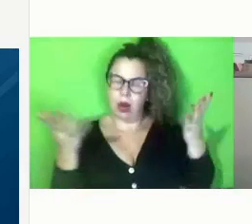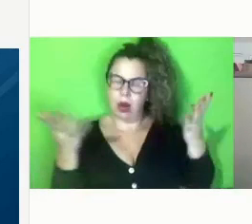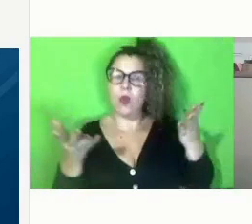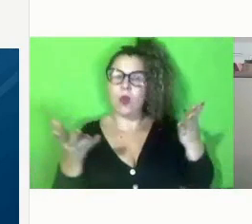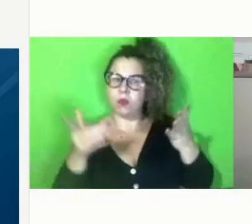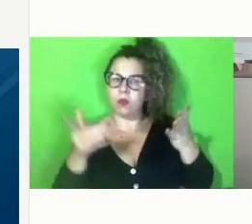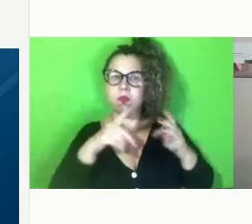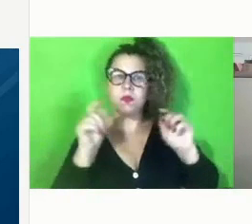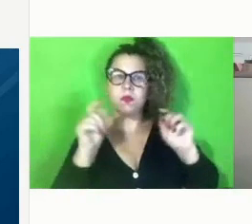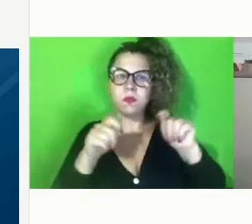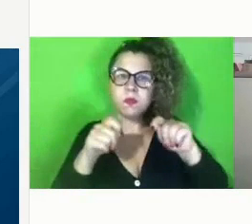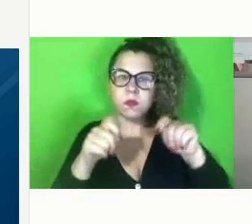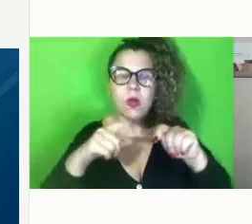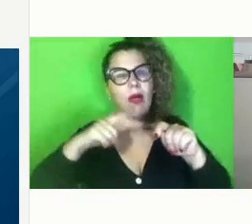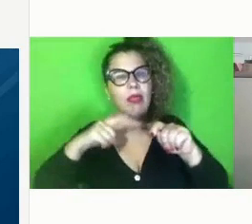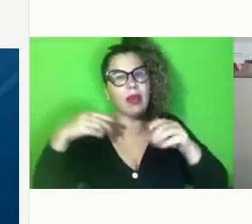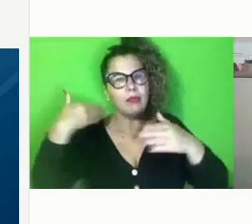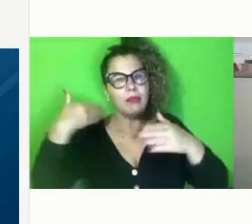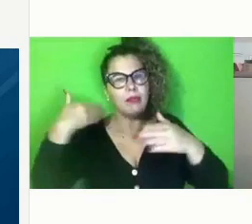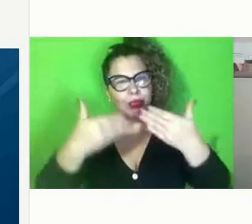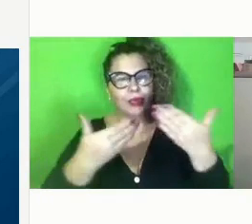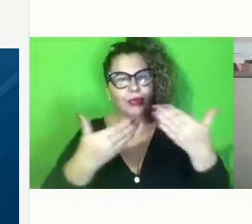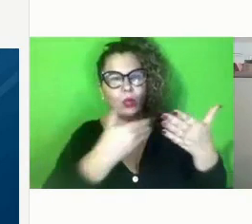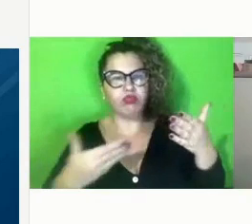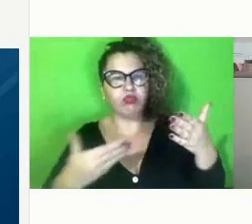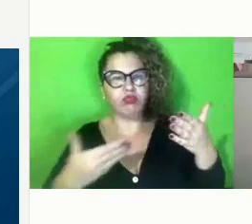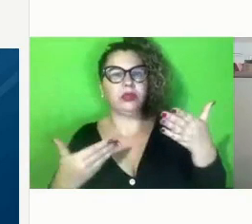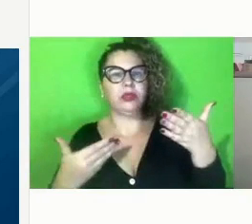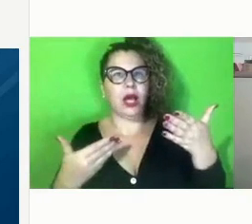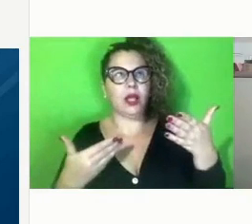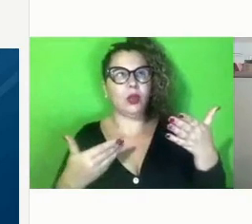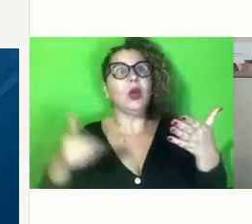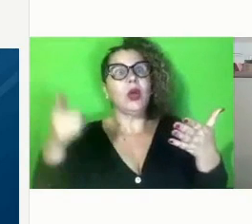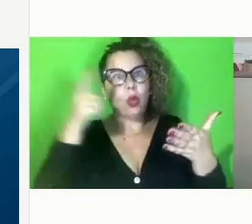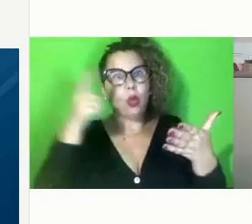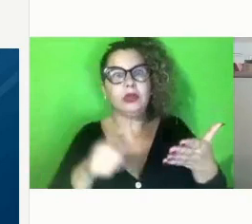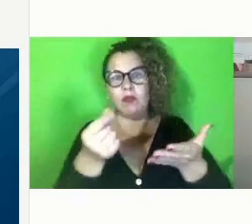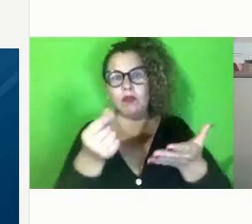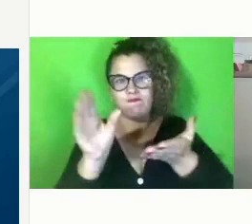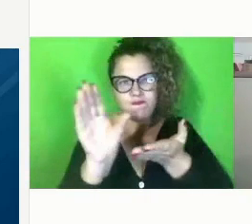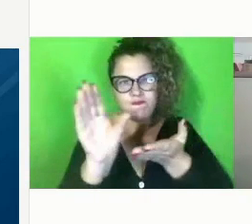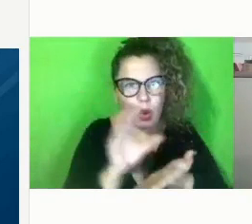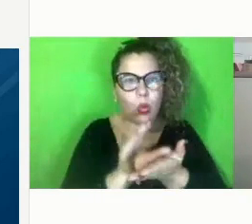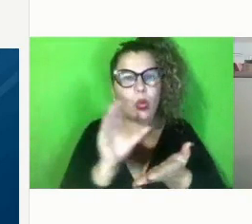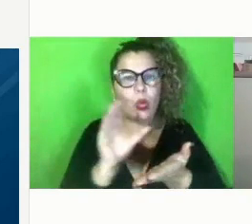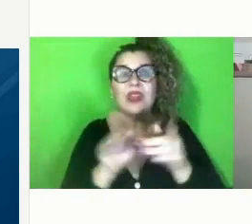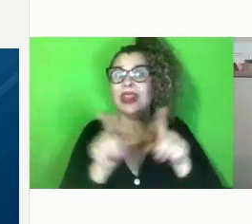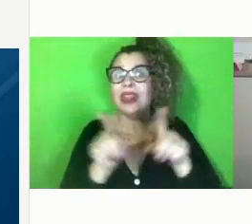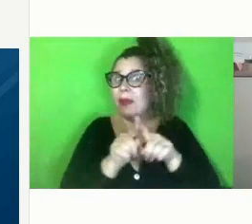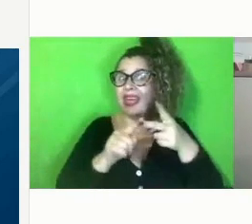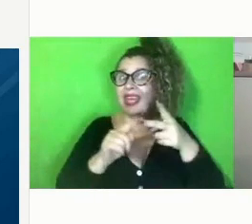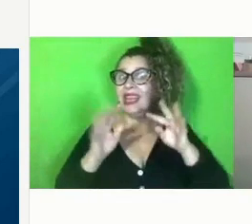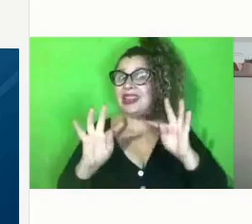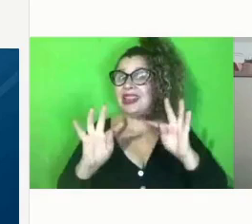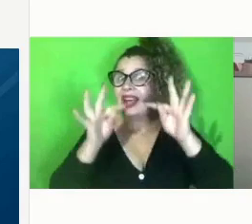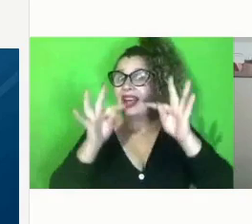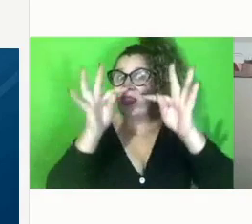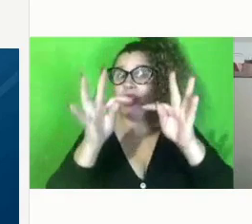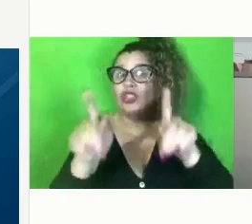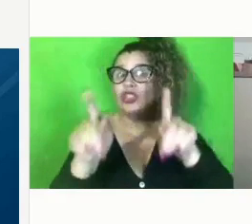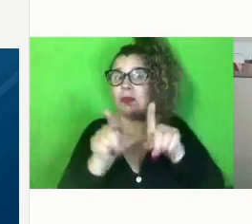uma certa disponibilidade ou disponibilização de recursos humanos e tecnológicos dentro do Estado,